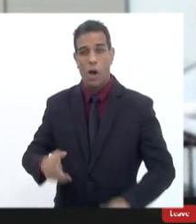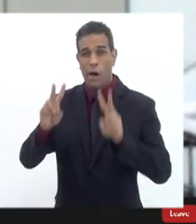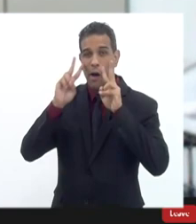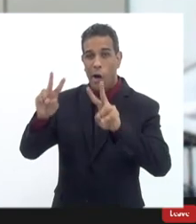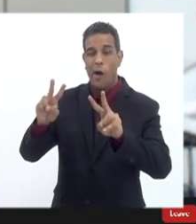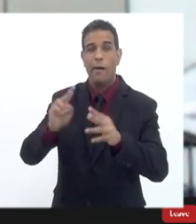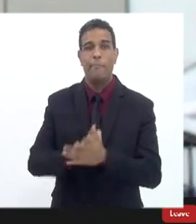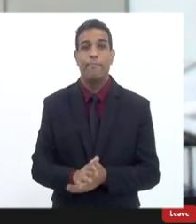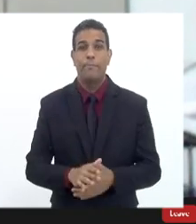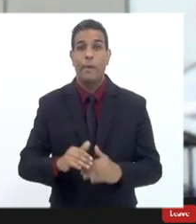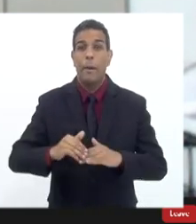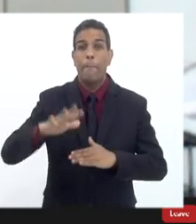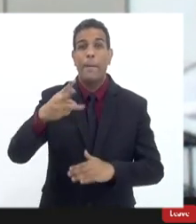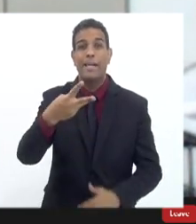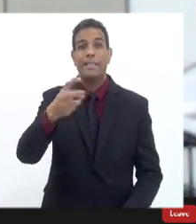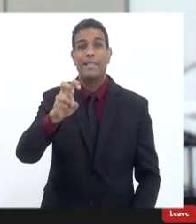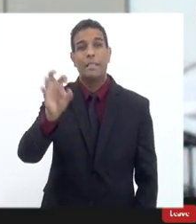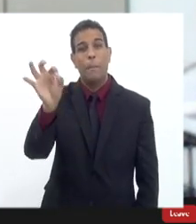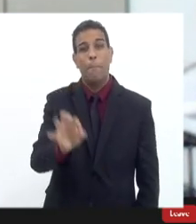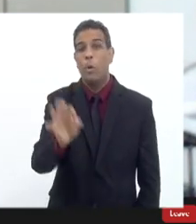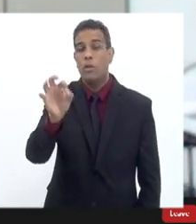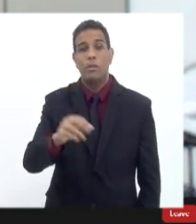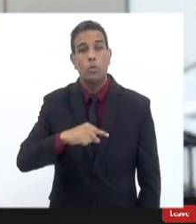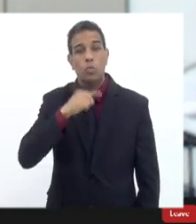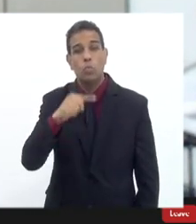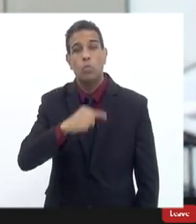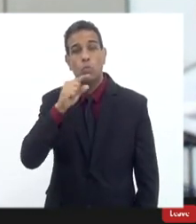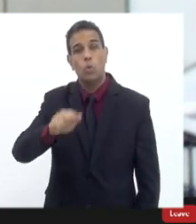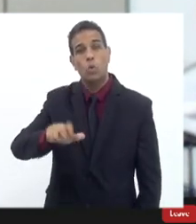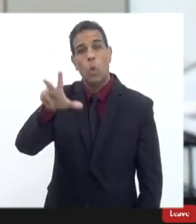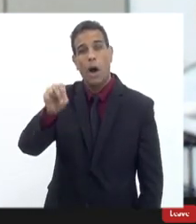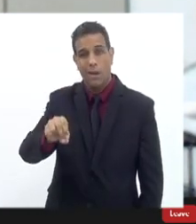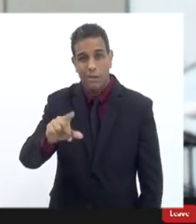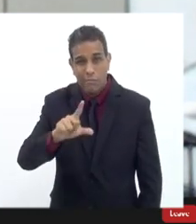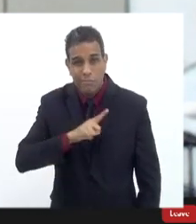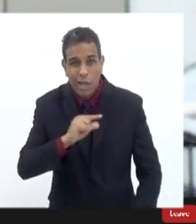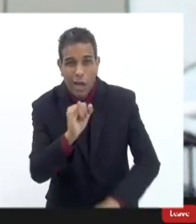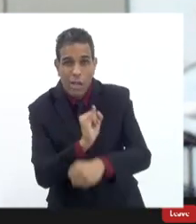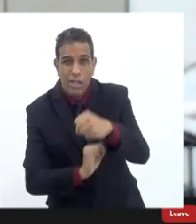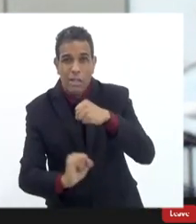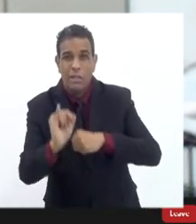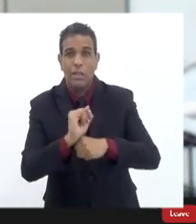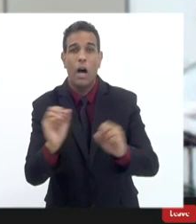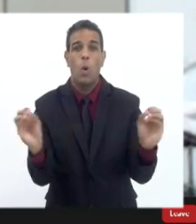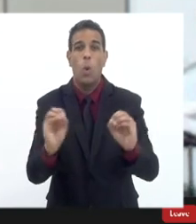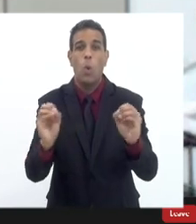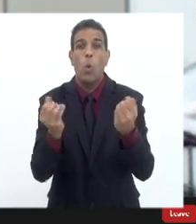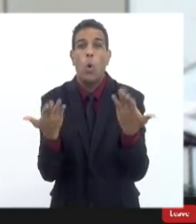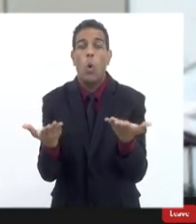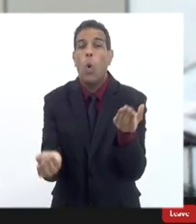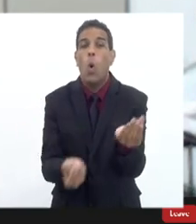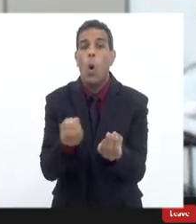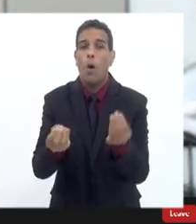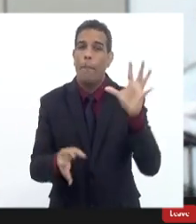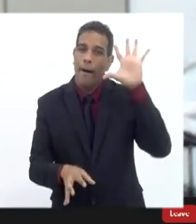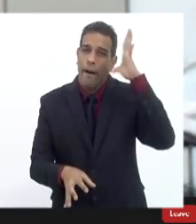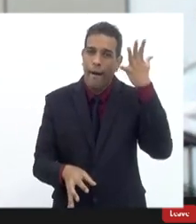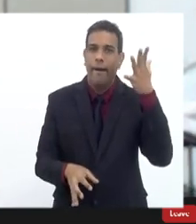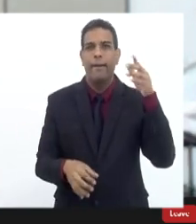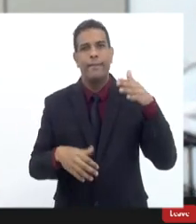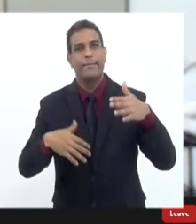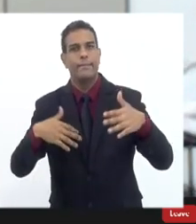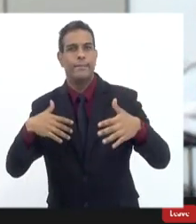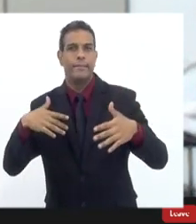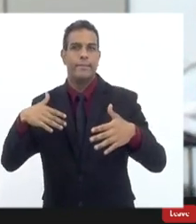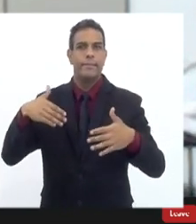de 35% dos estudantes não conseguiram acessar os aplicativos. Então, isso tudo foi